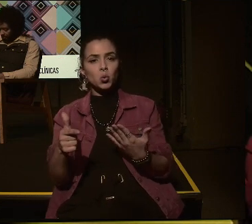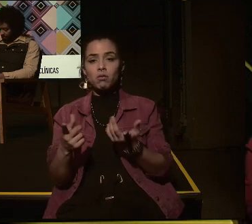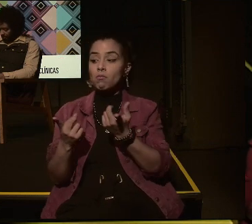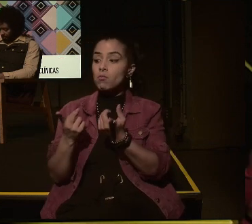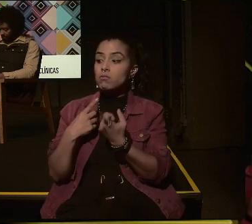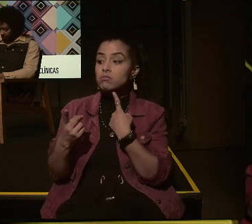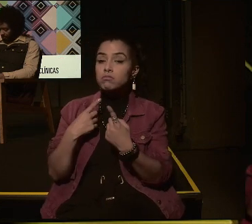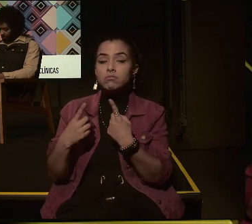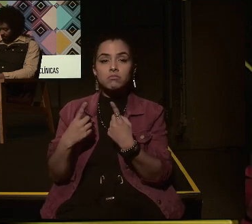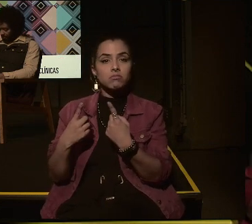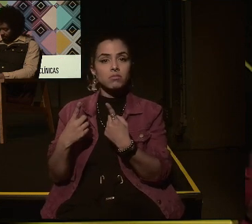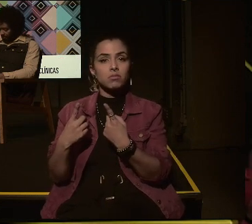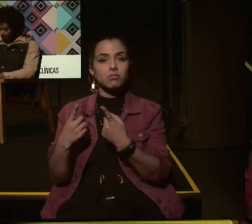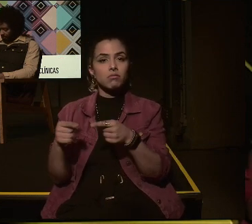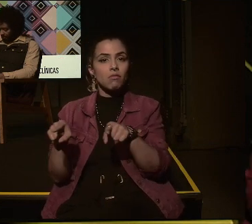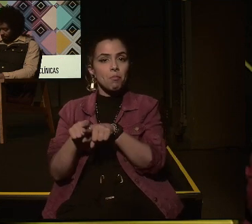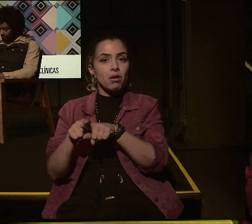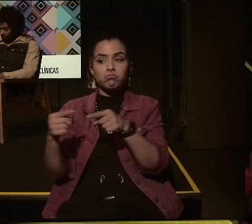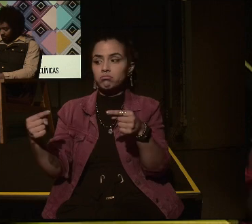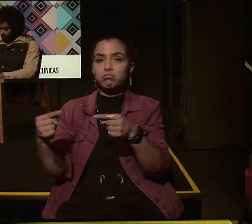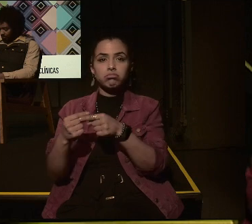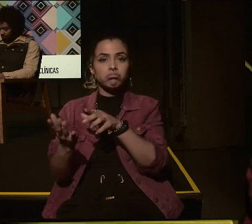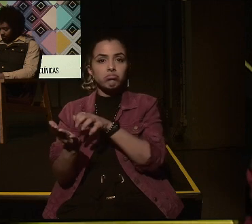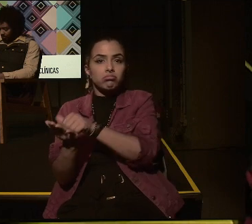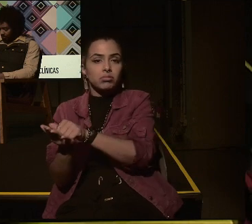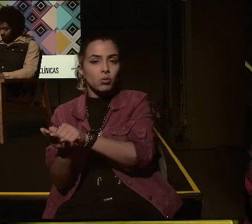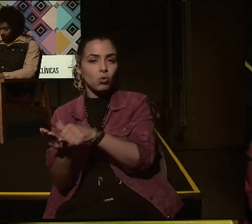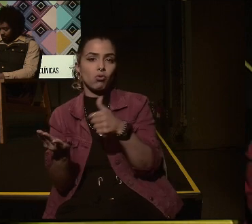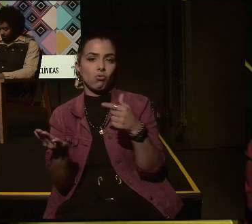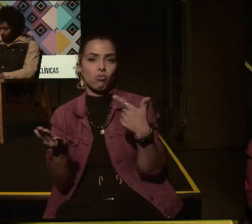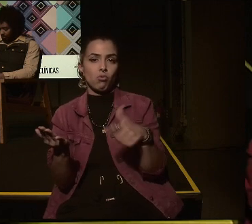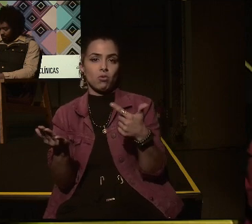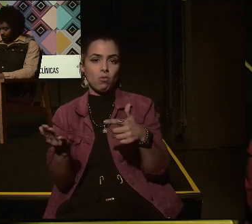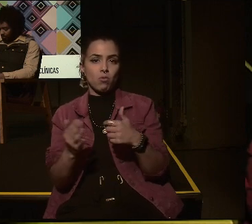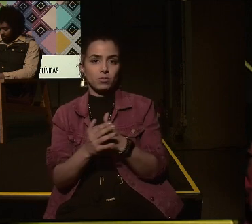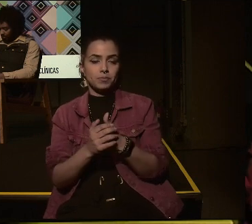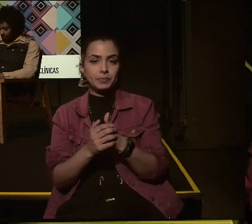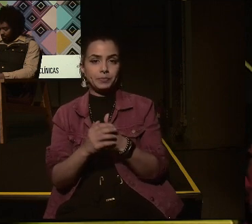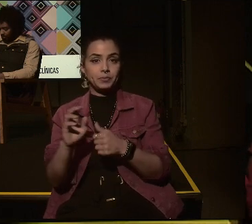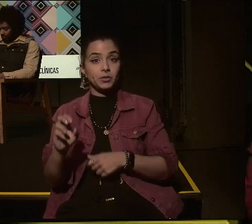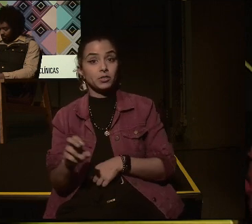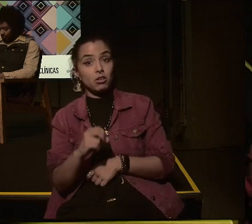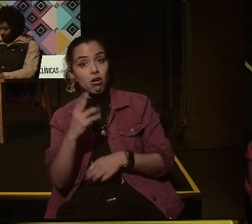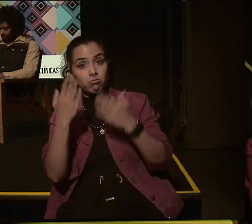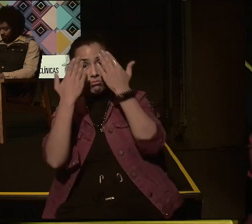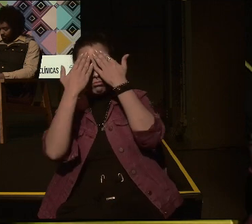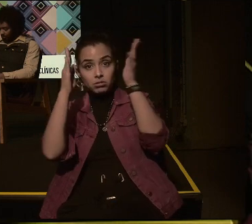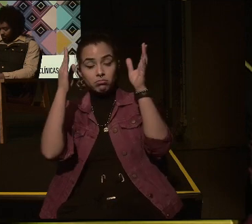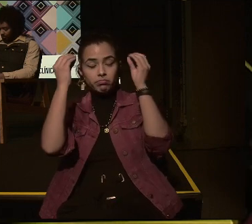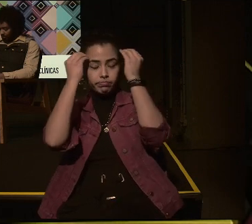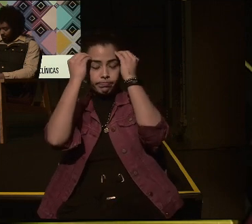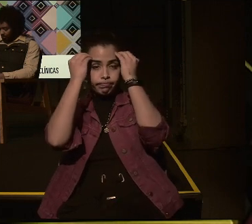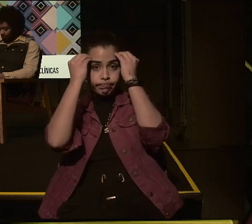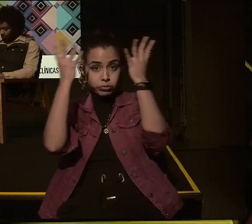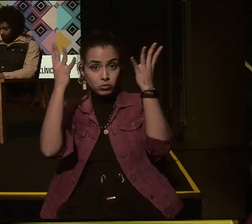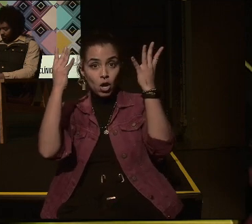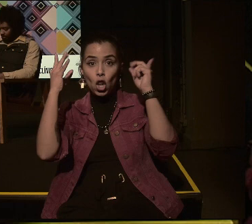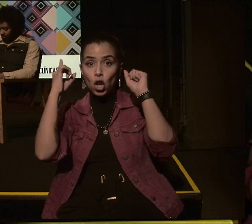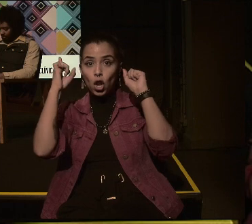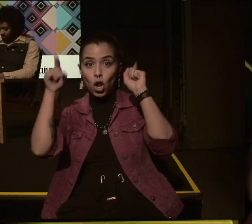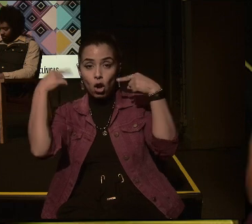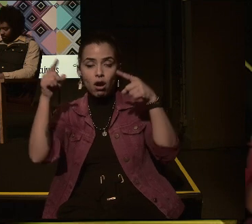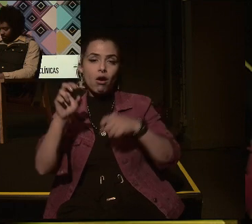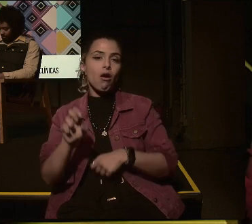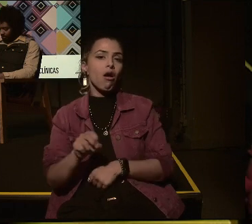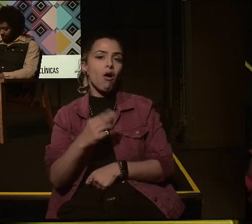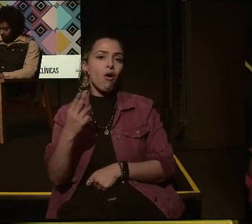aplicada. Então, ou a gente enlouquece, ou a gente vai ter muita